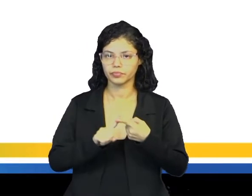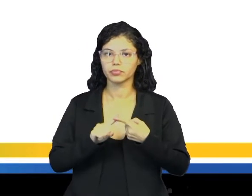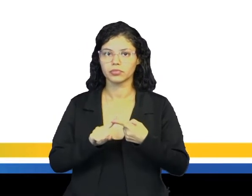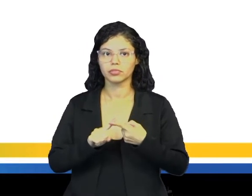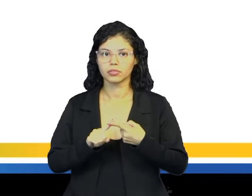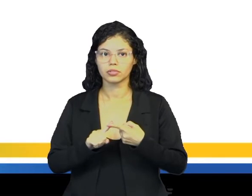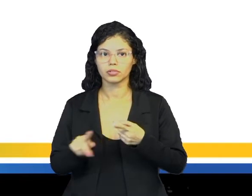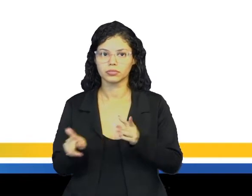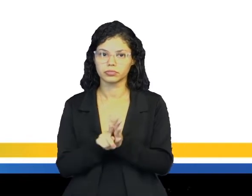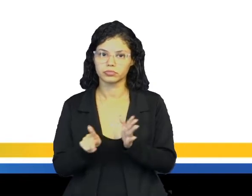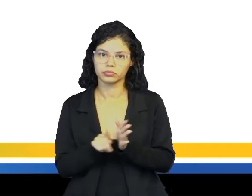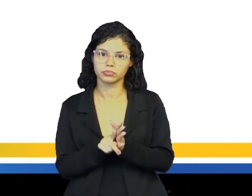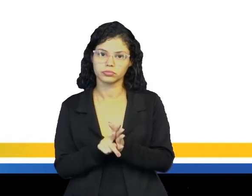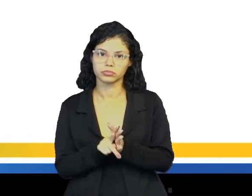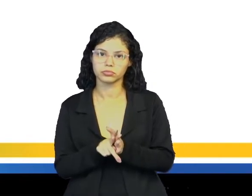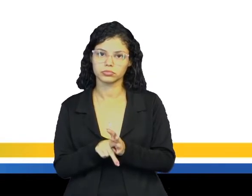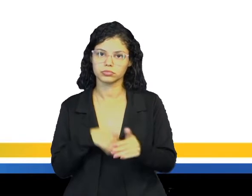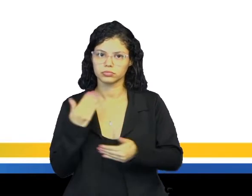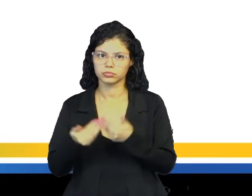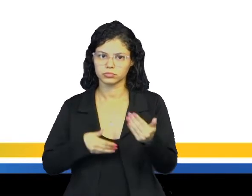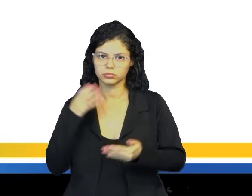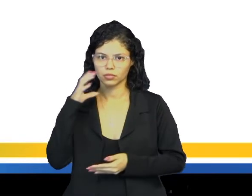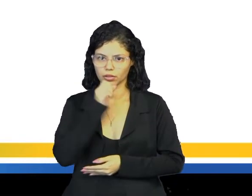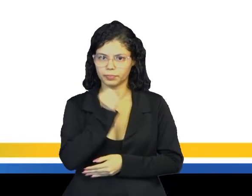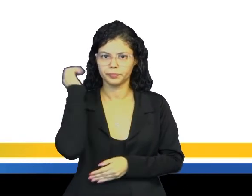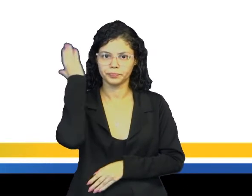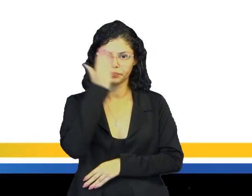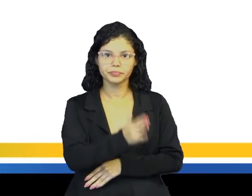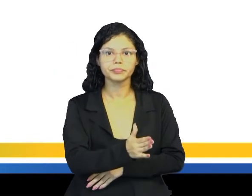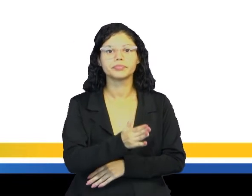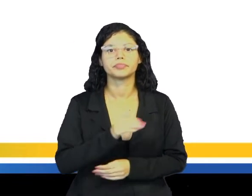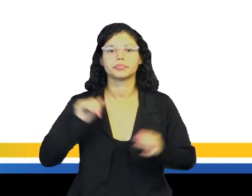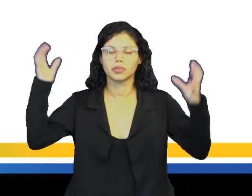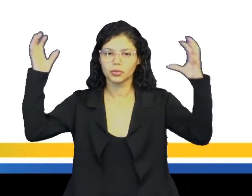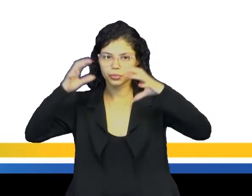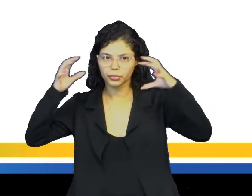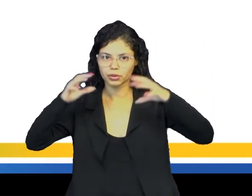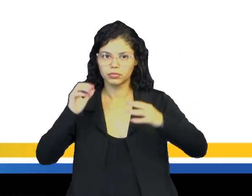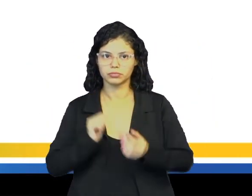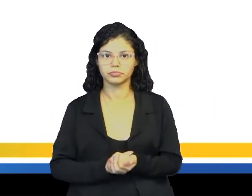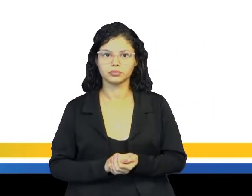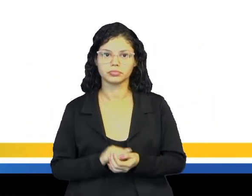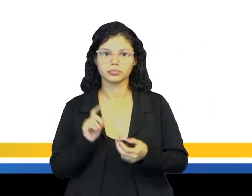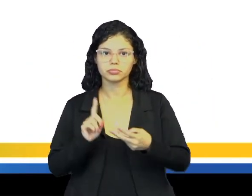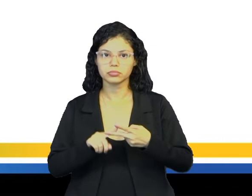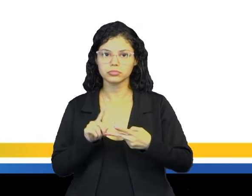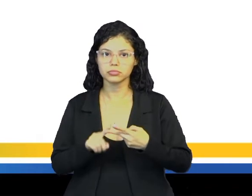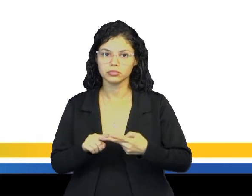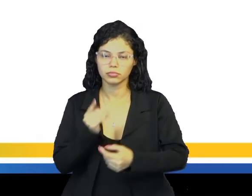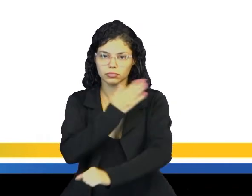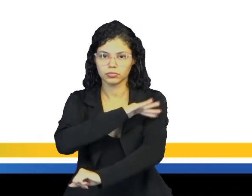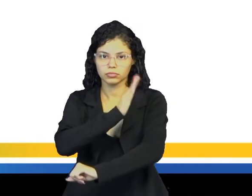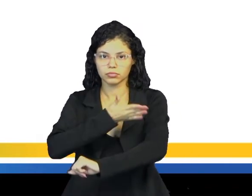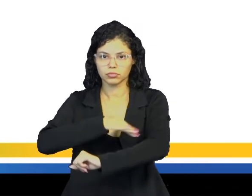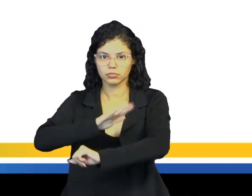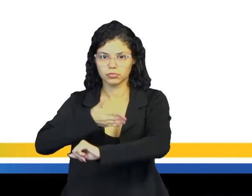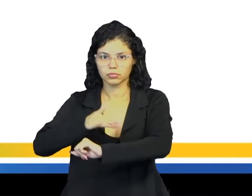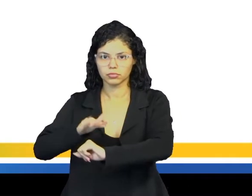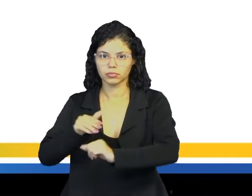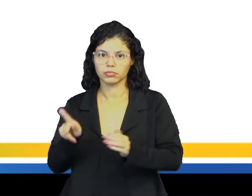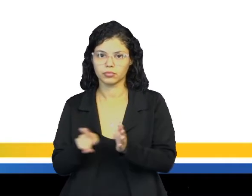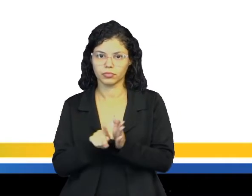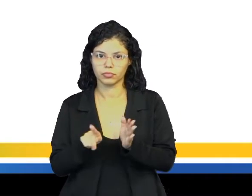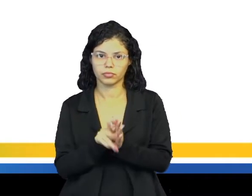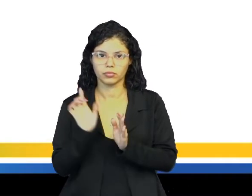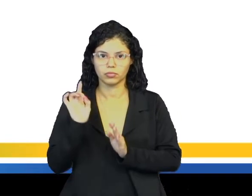ela é resultante então de um processo mais direto dessas nuvens do ar que formam a chuva. A chuva orográfica é uma chuva de